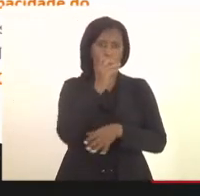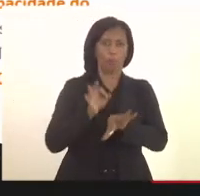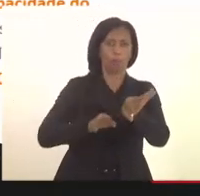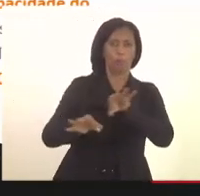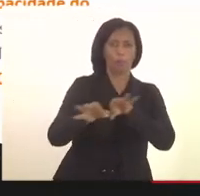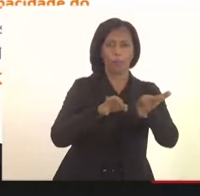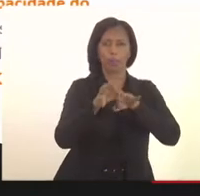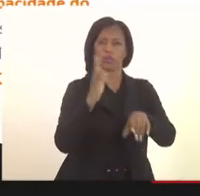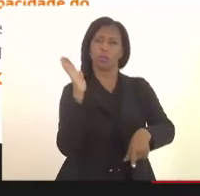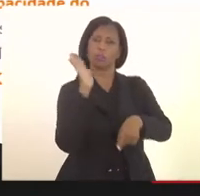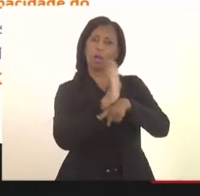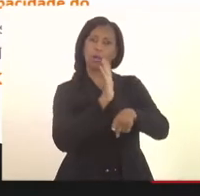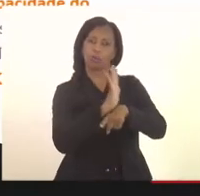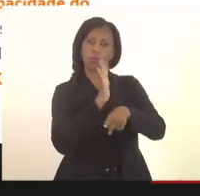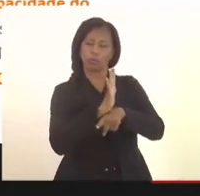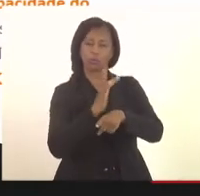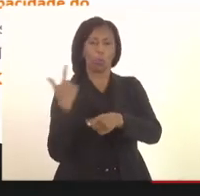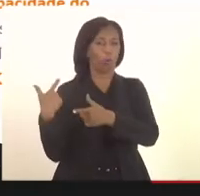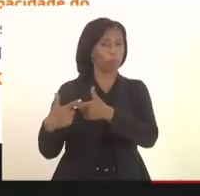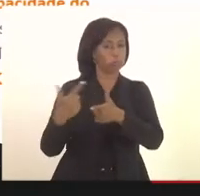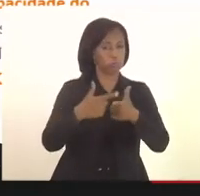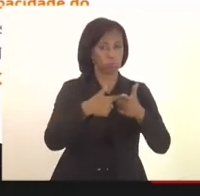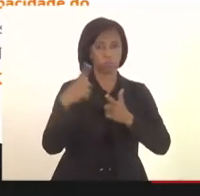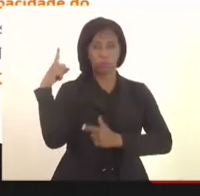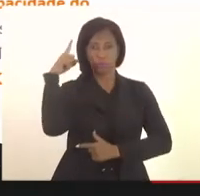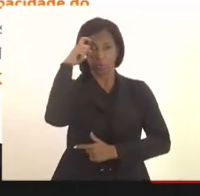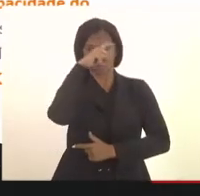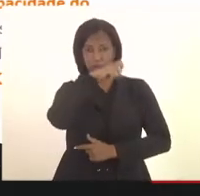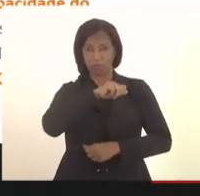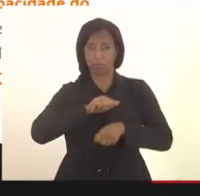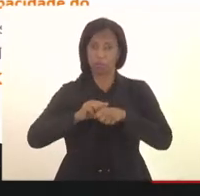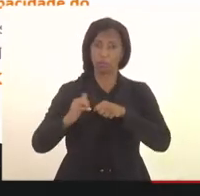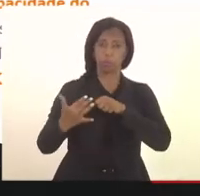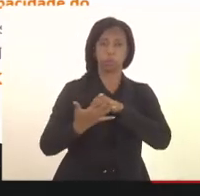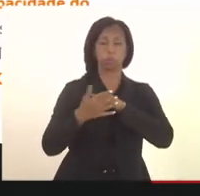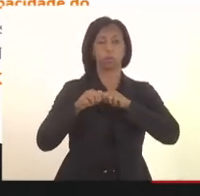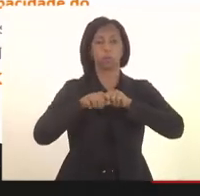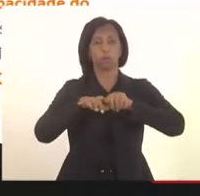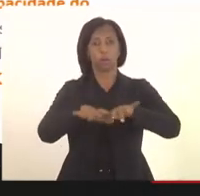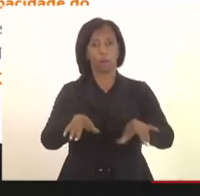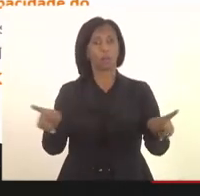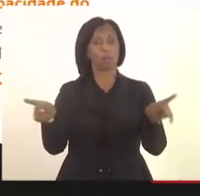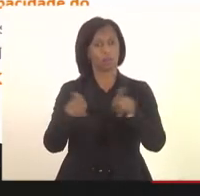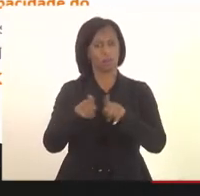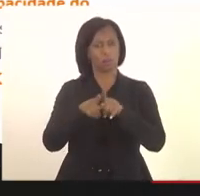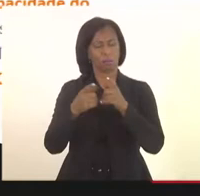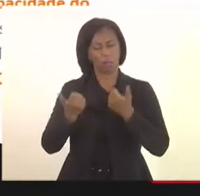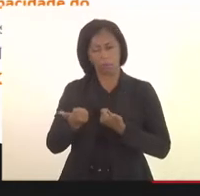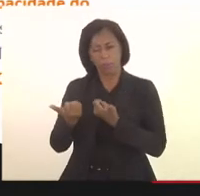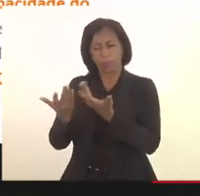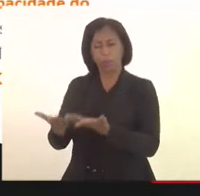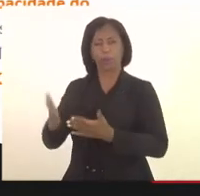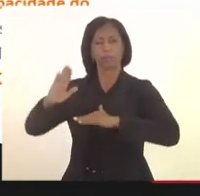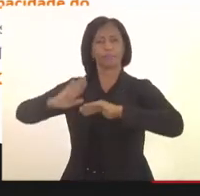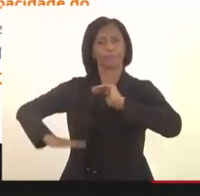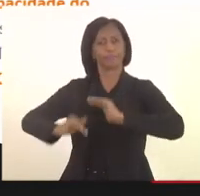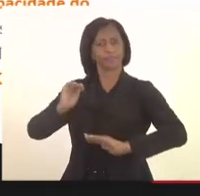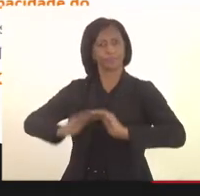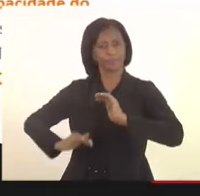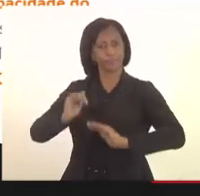numa fase crítica da pandemia. Também disponibilizamos parte da capacidade